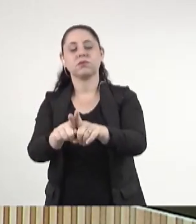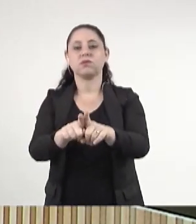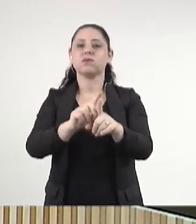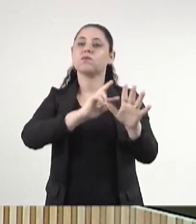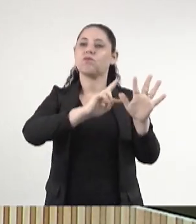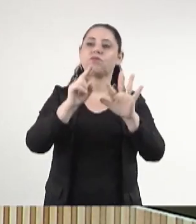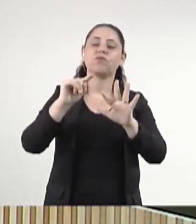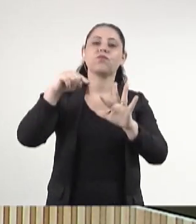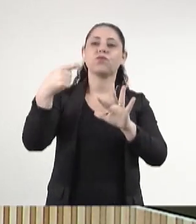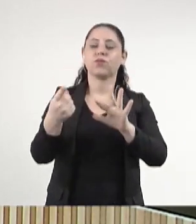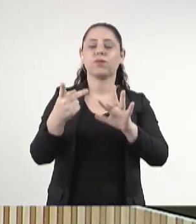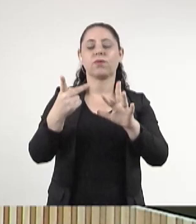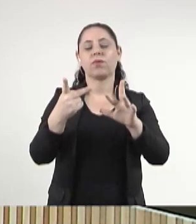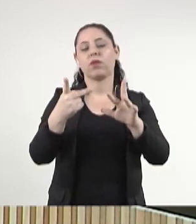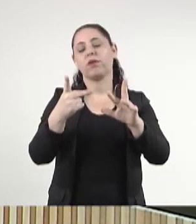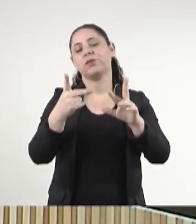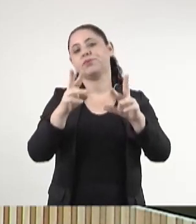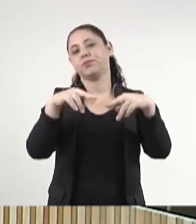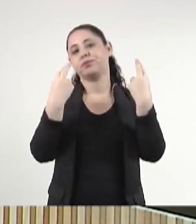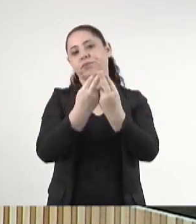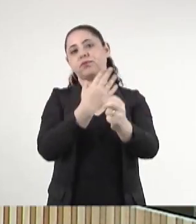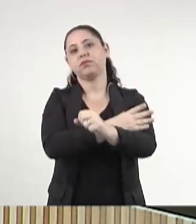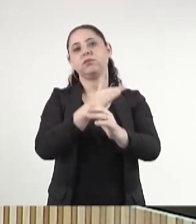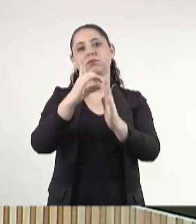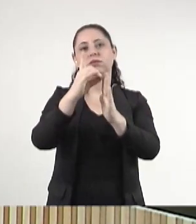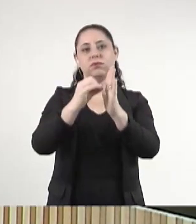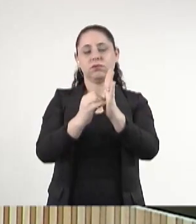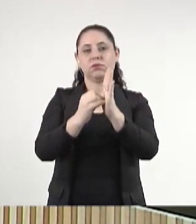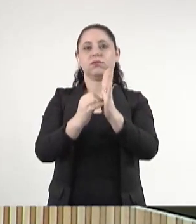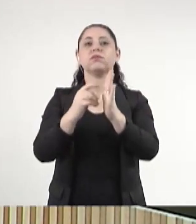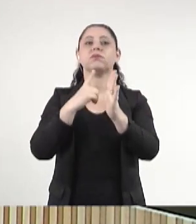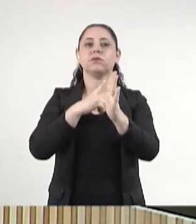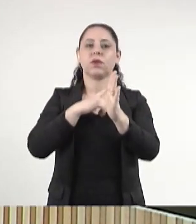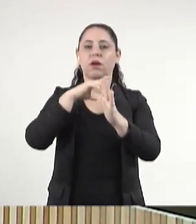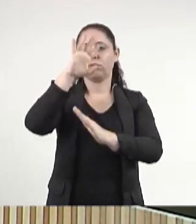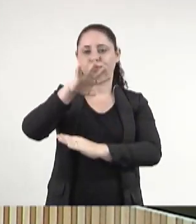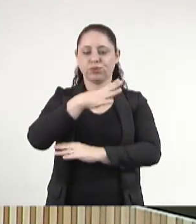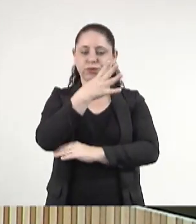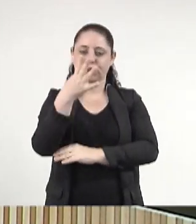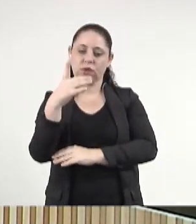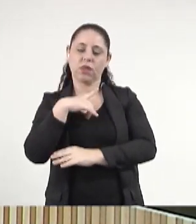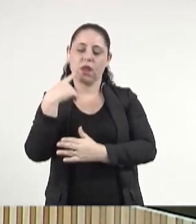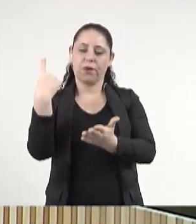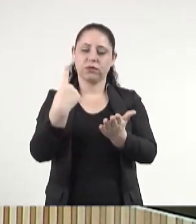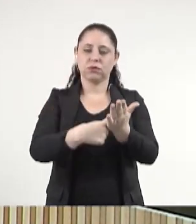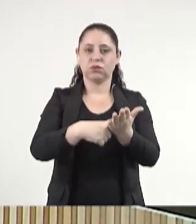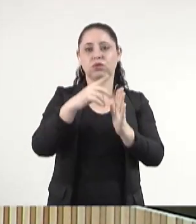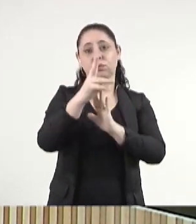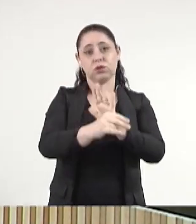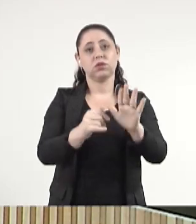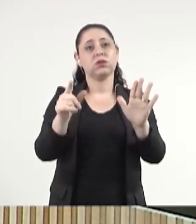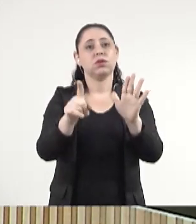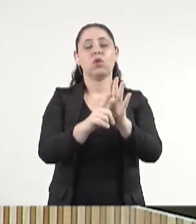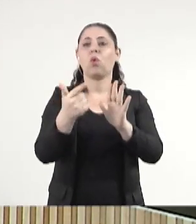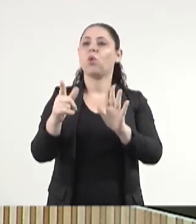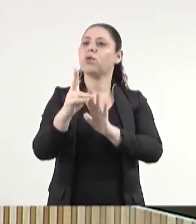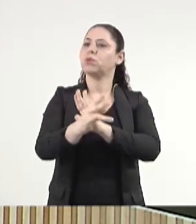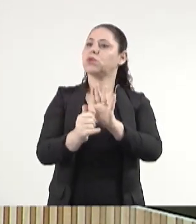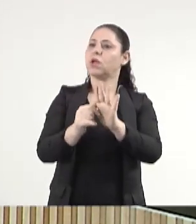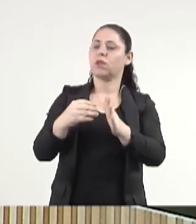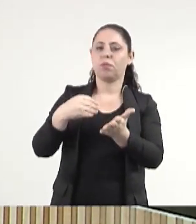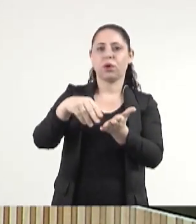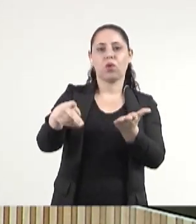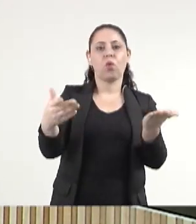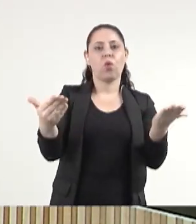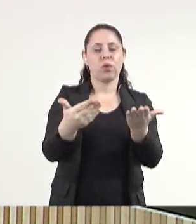próximas edições do Diário Oficial do Poder Executivo, a calendarização desses projetos. Um outro projeto foi